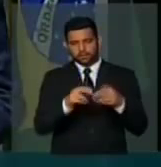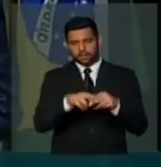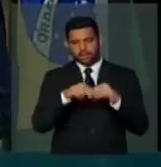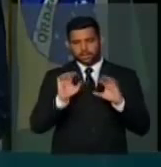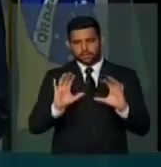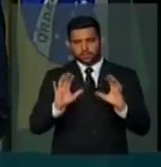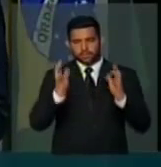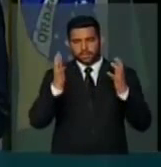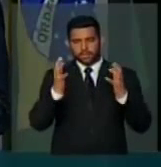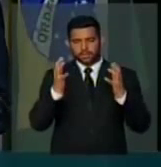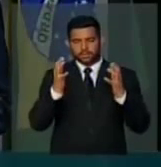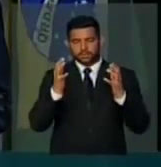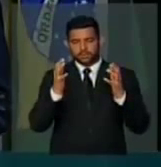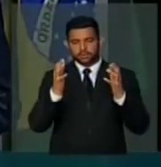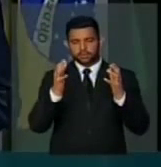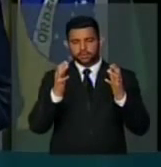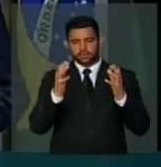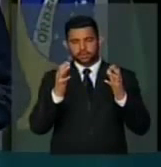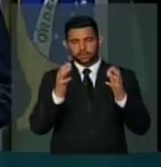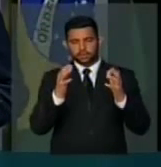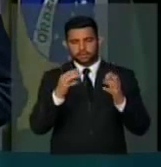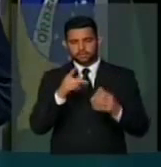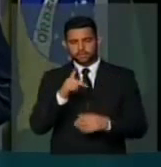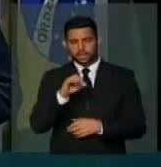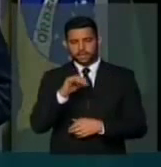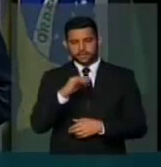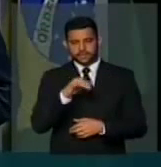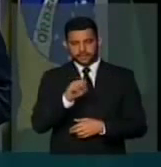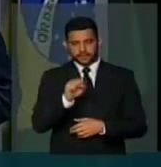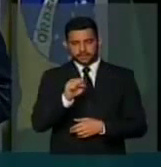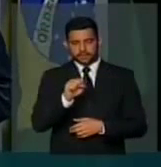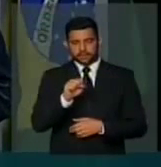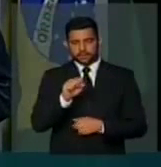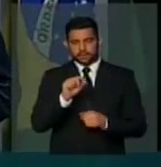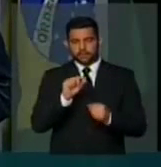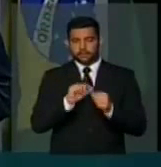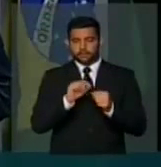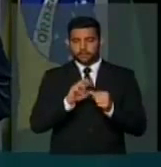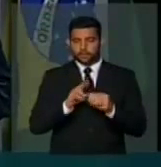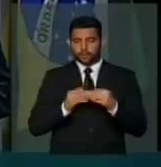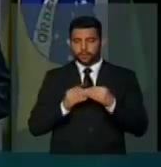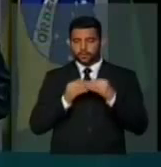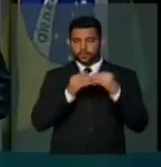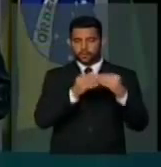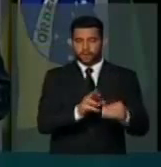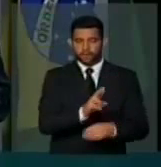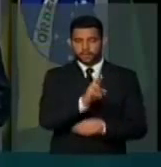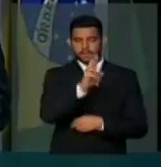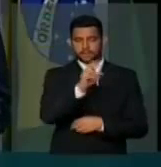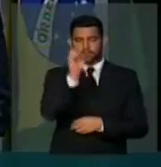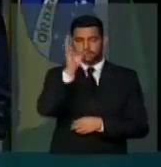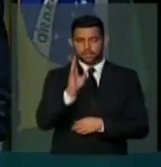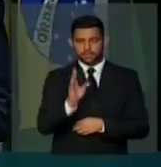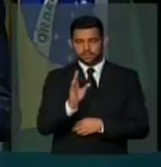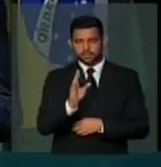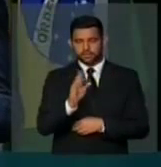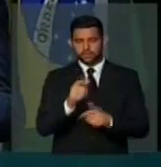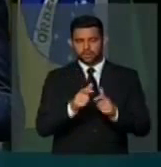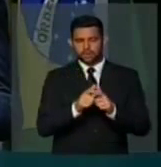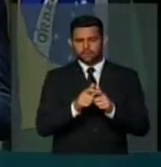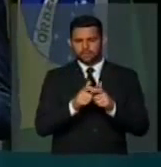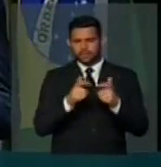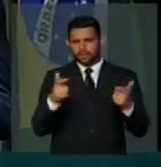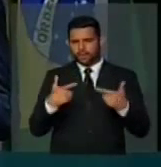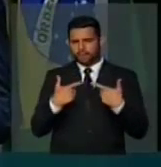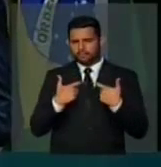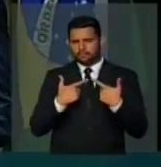esta homenagem aos pracinhas que foram representar o Brasil no maior